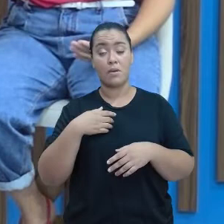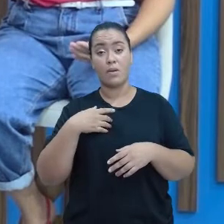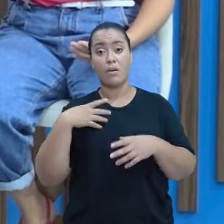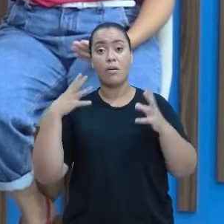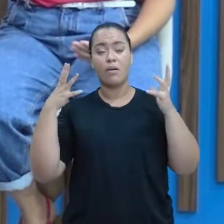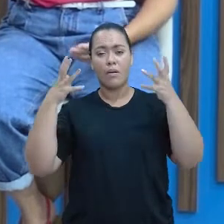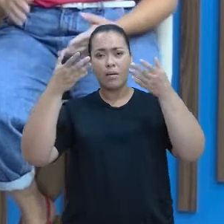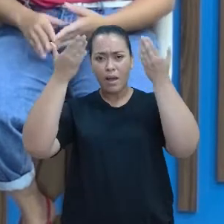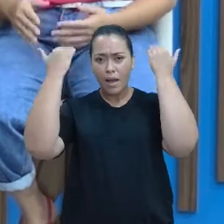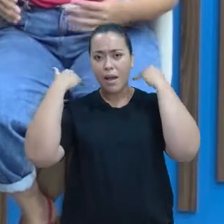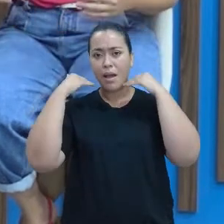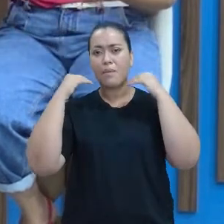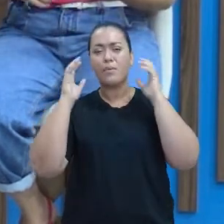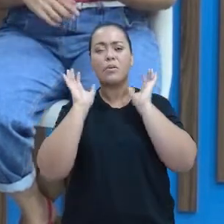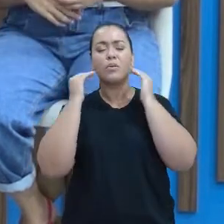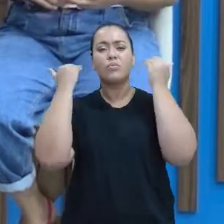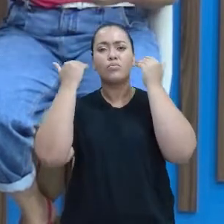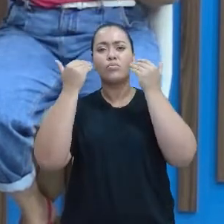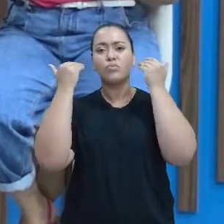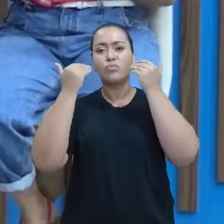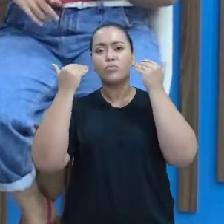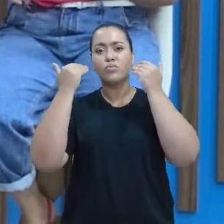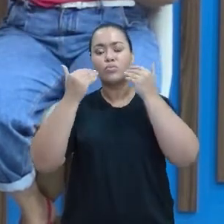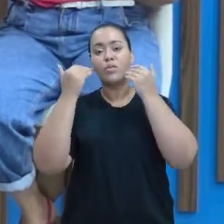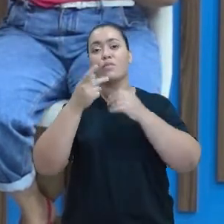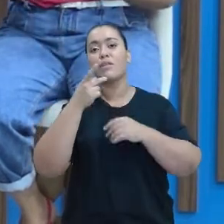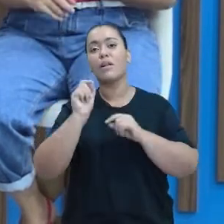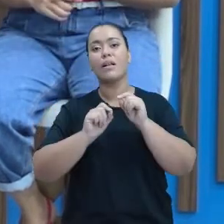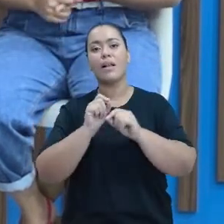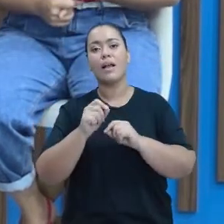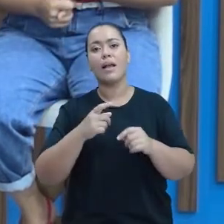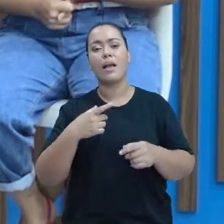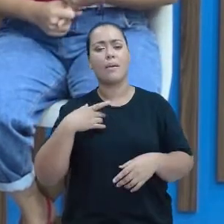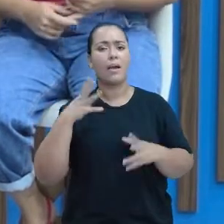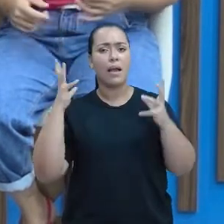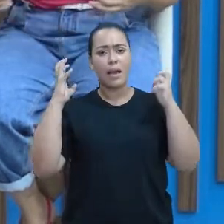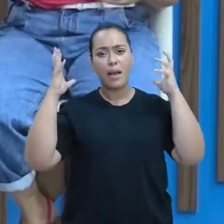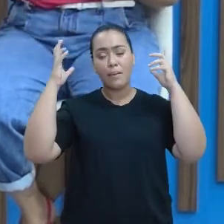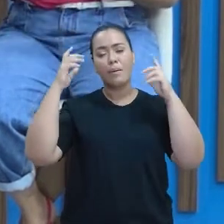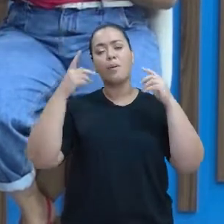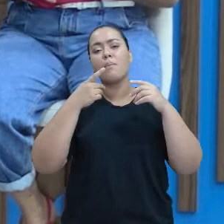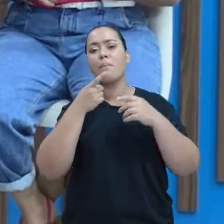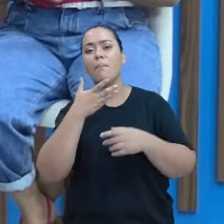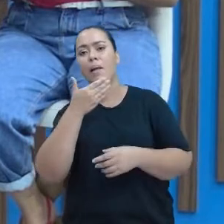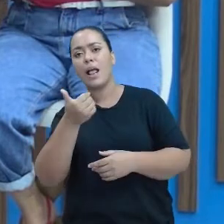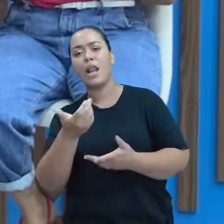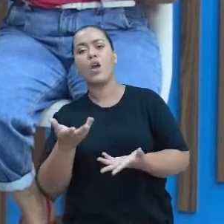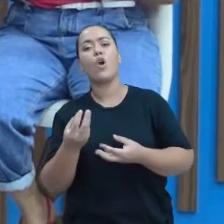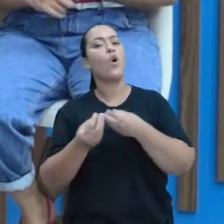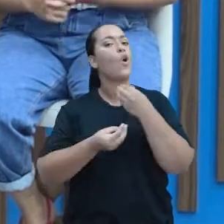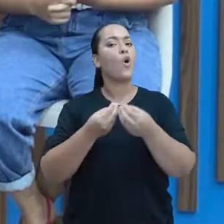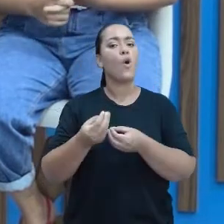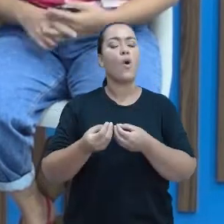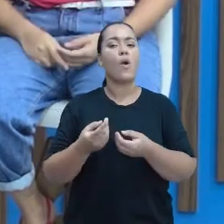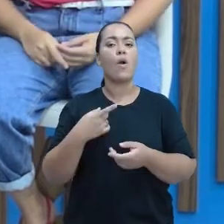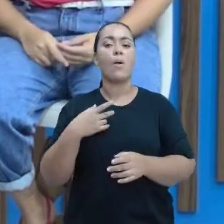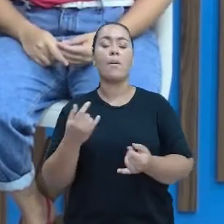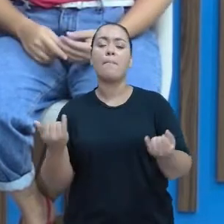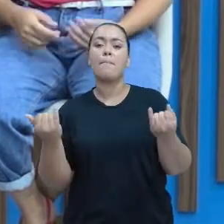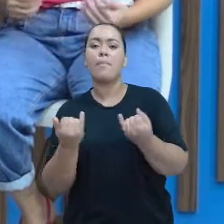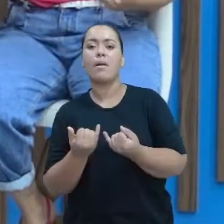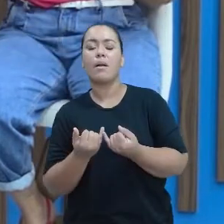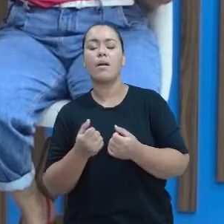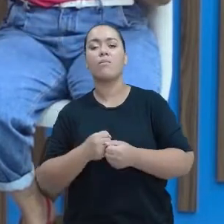curtinho, mais curtinho que o de Henrique. Então eu já escutei muitos comentários sobre como meu cabelo poderia ficar melhor, sobre como meu peso poderia ser